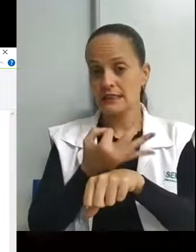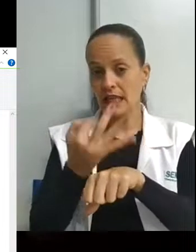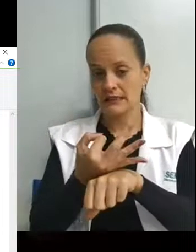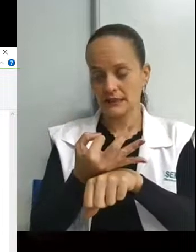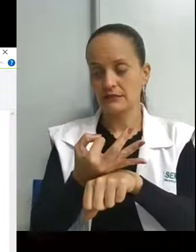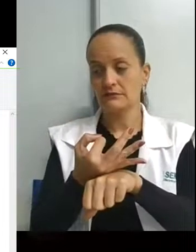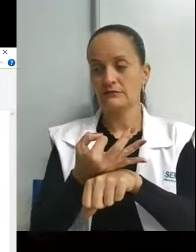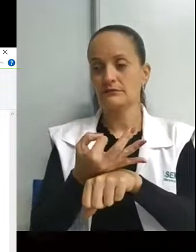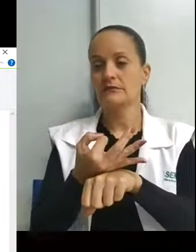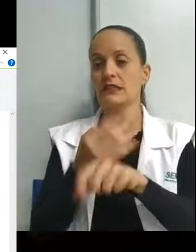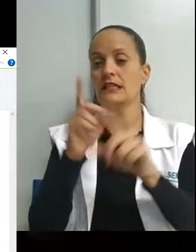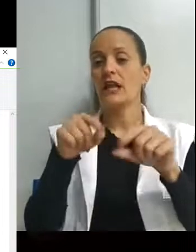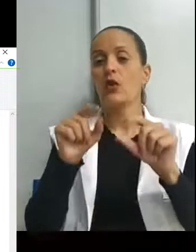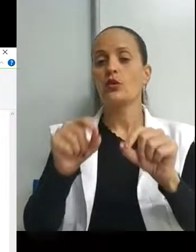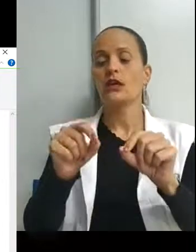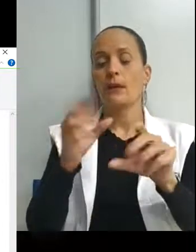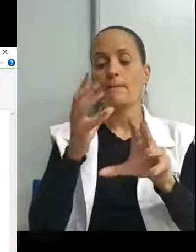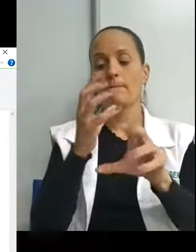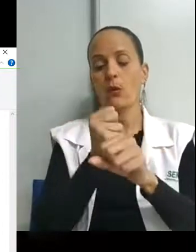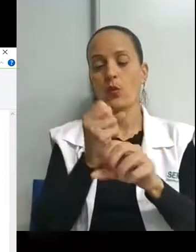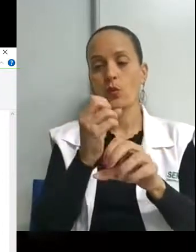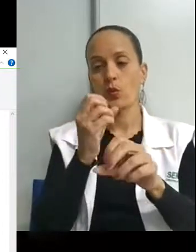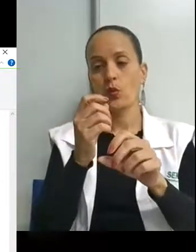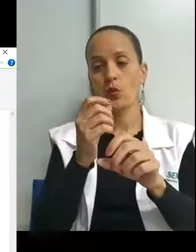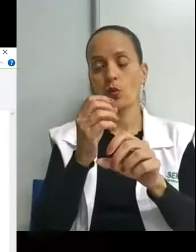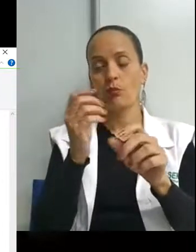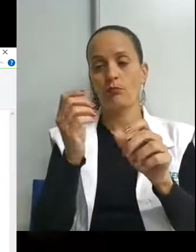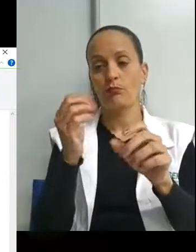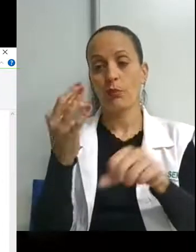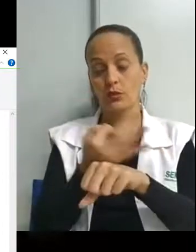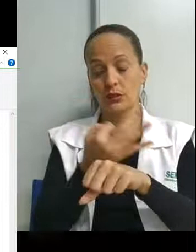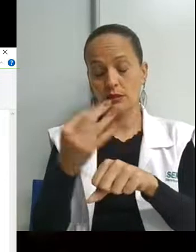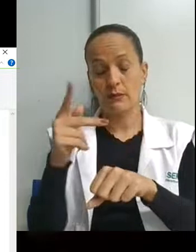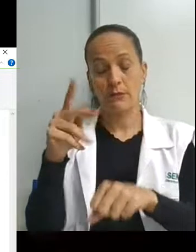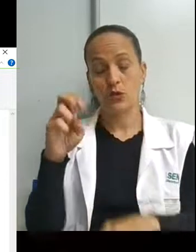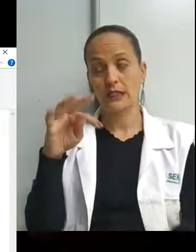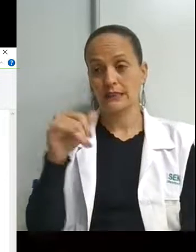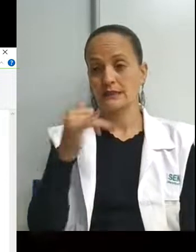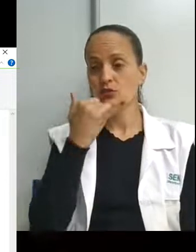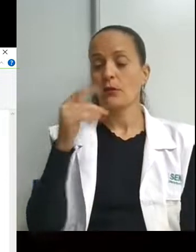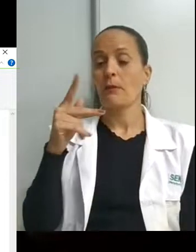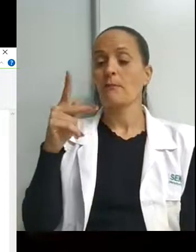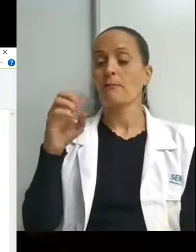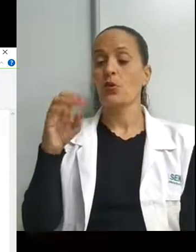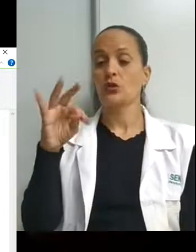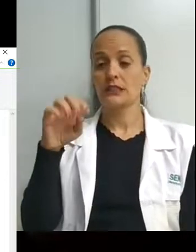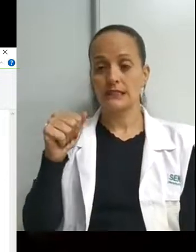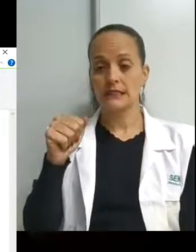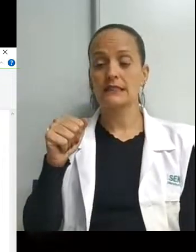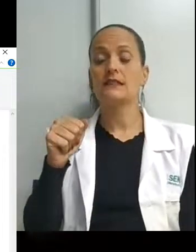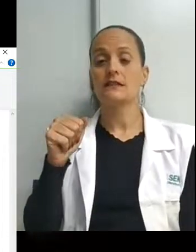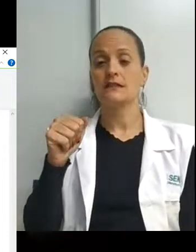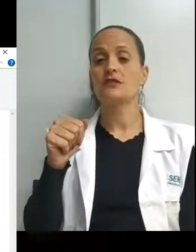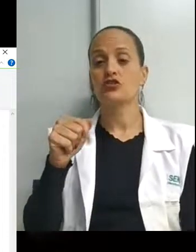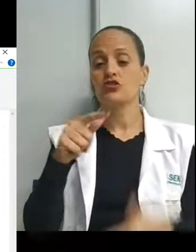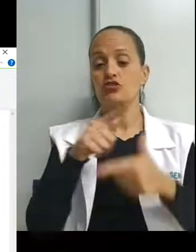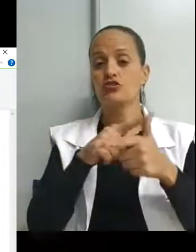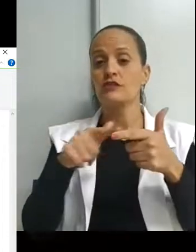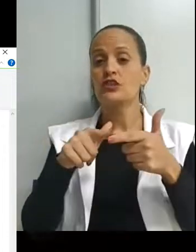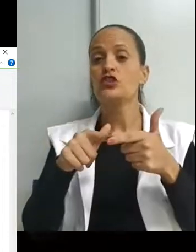dividido pela corrente vezes a corrente, né? Porque esses dois valores aqui